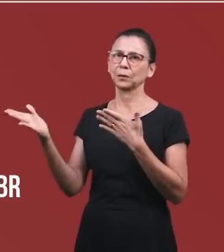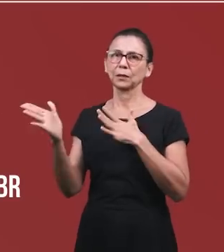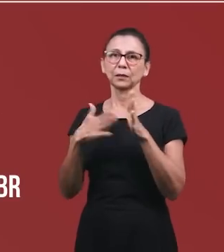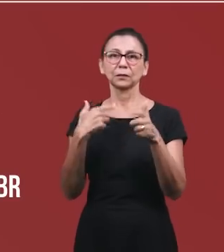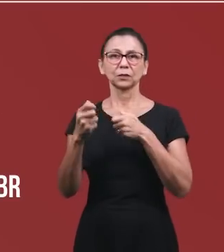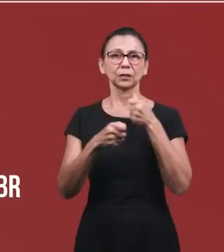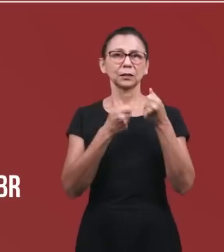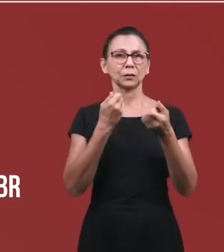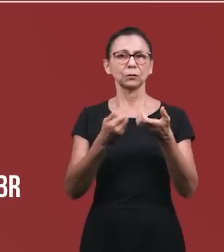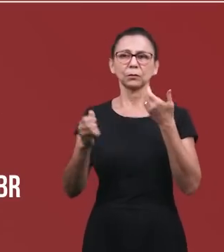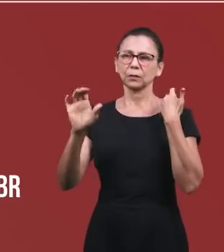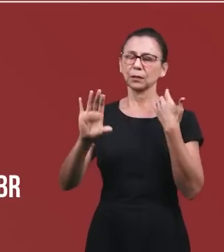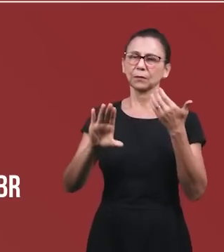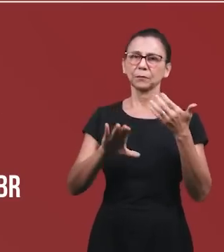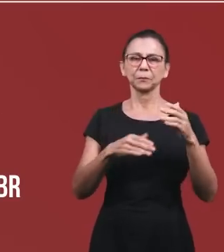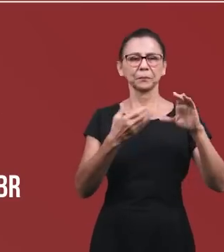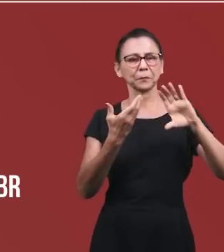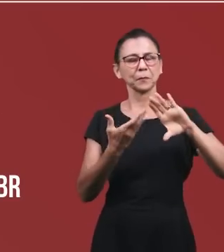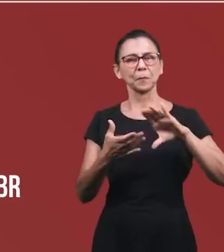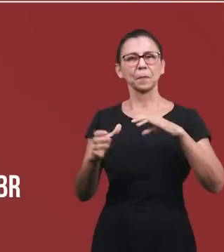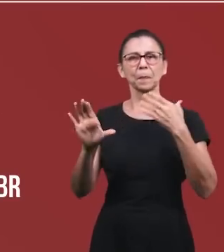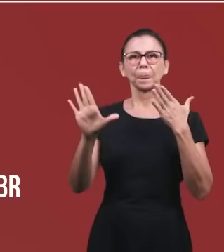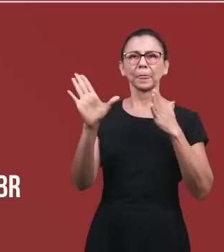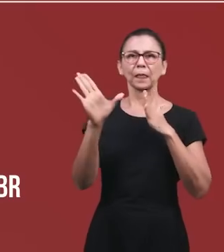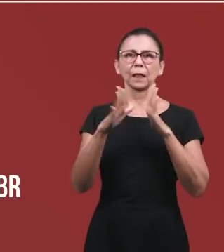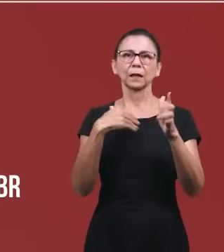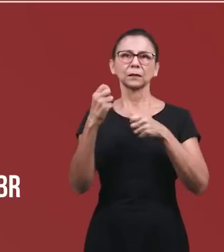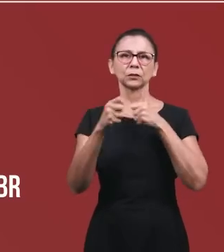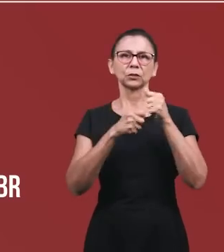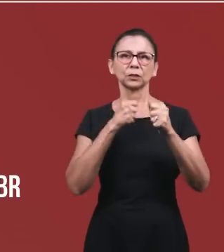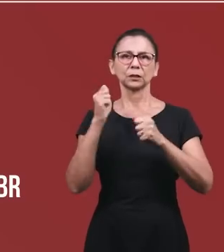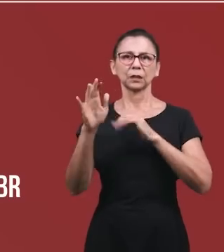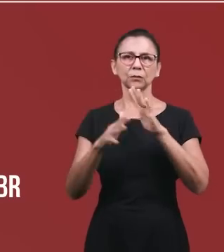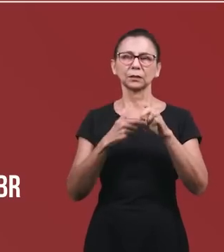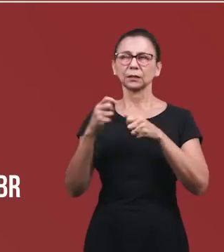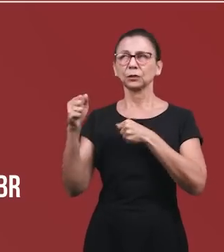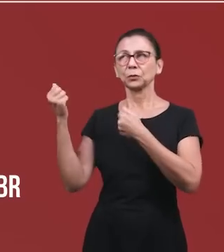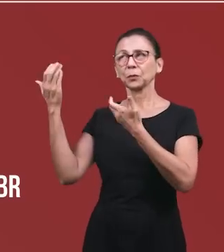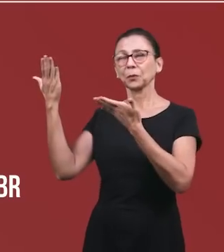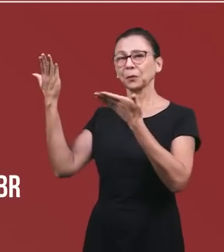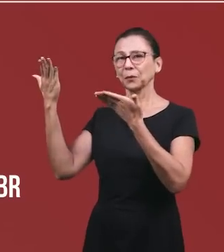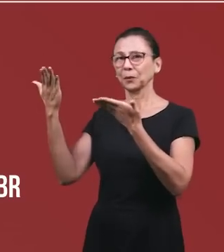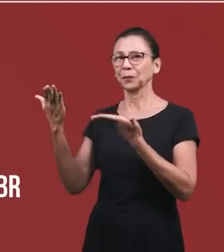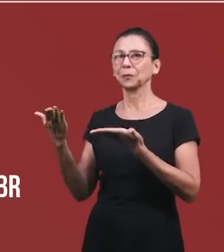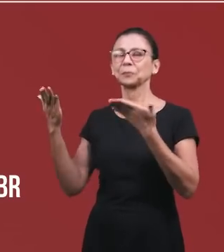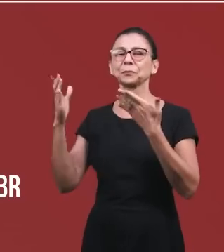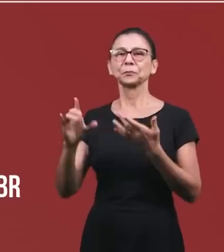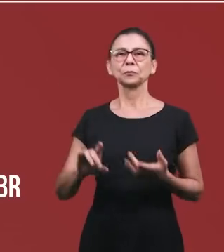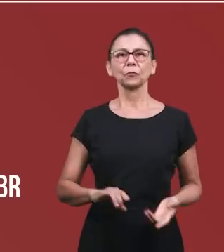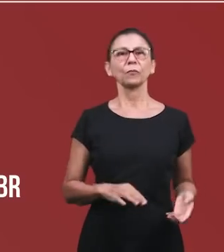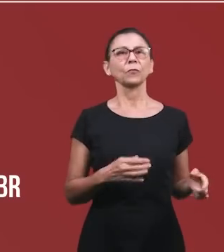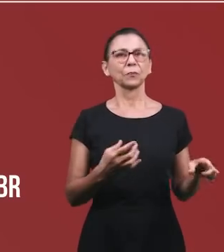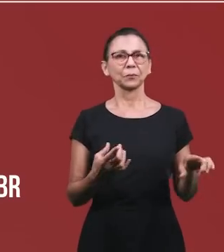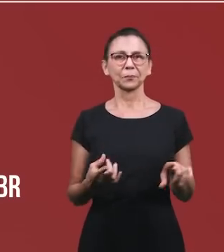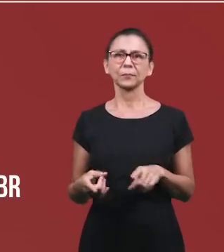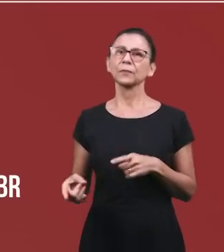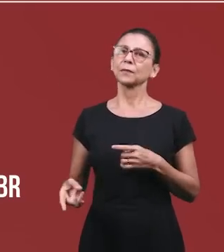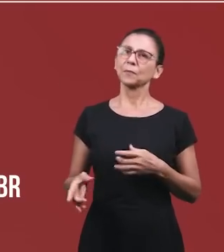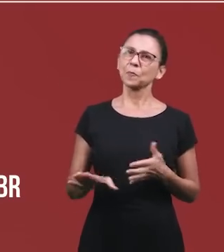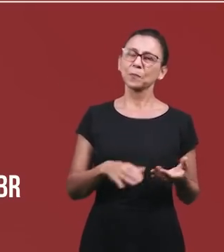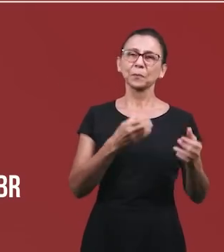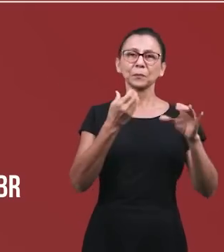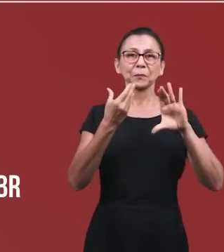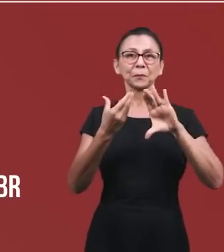ao Senhor. Cante aleluia, cante aleluia, cante ao